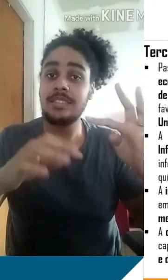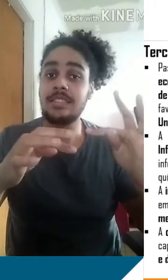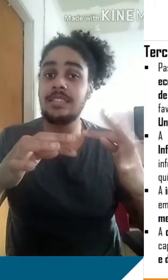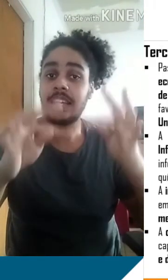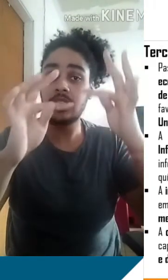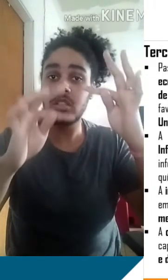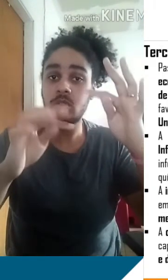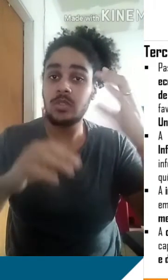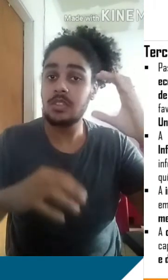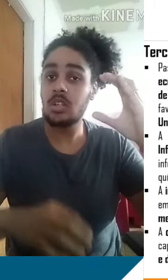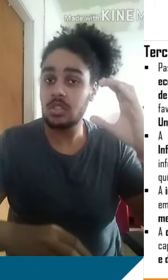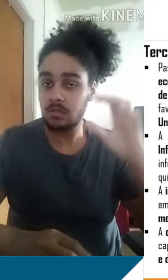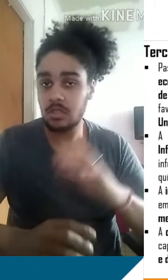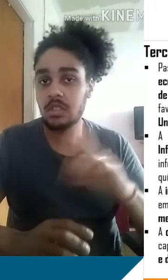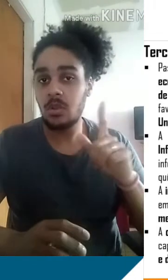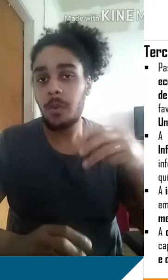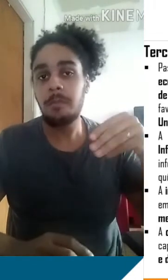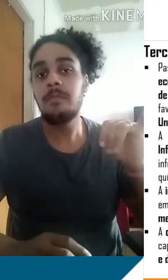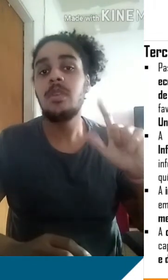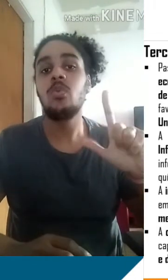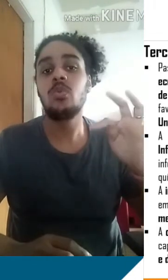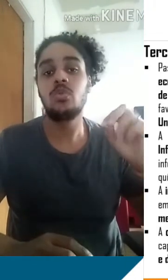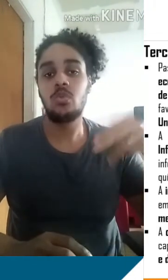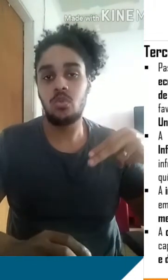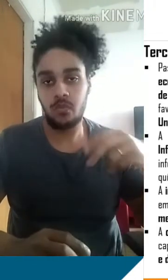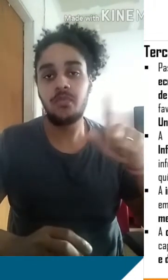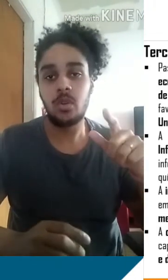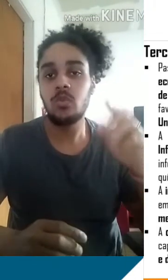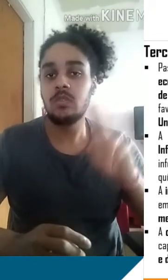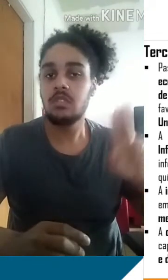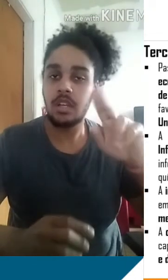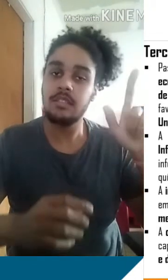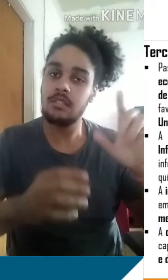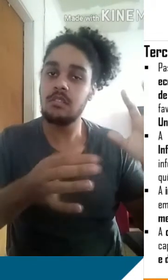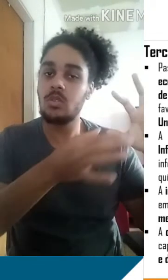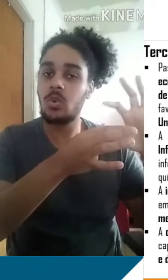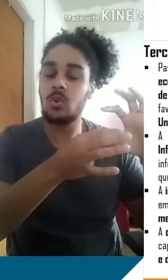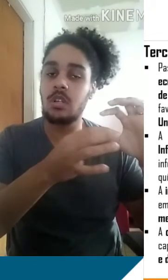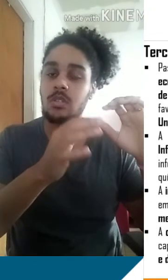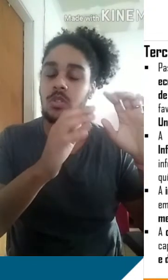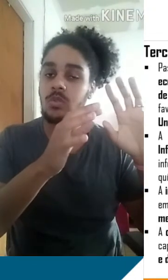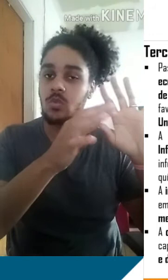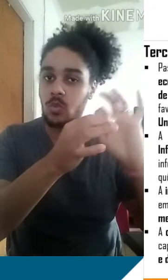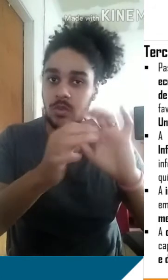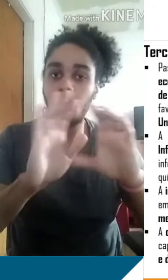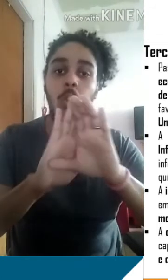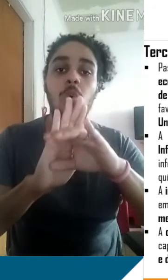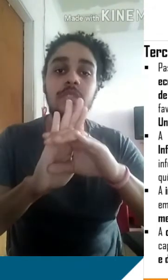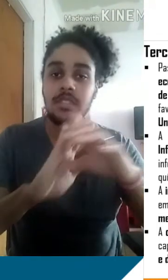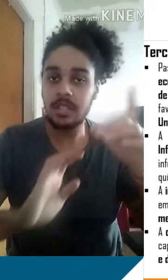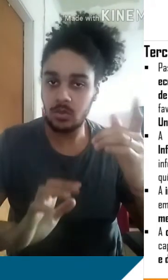abrangente. Né? Talvez tenha sido o primeiro grande momento da história em que conseguiu-se conectar ciência e